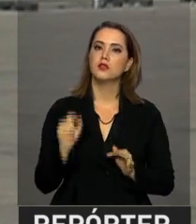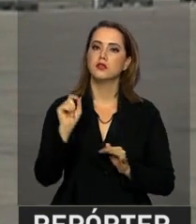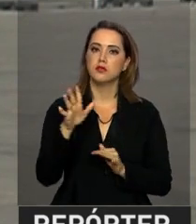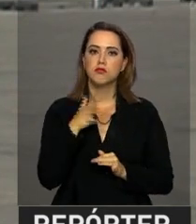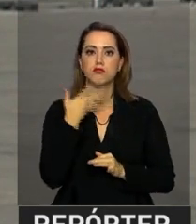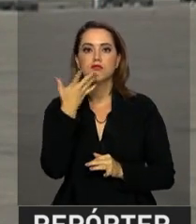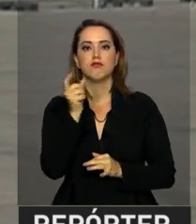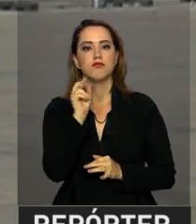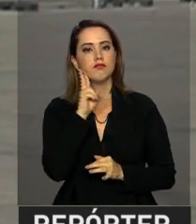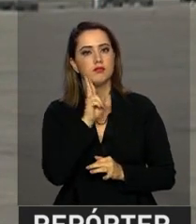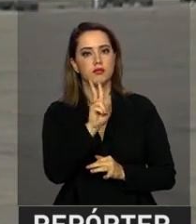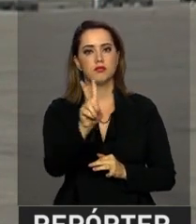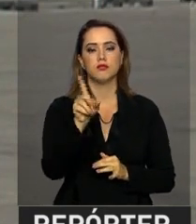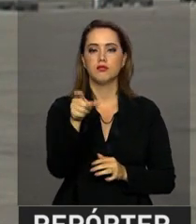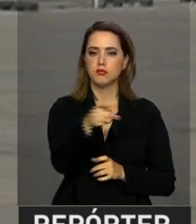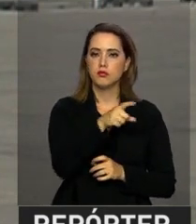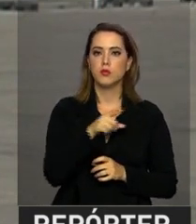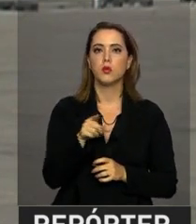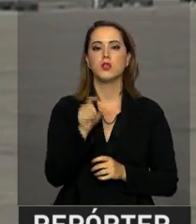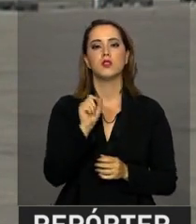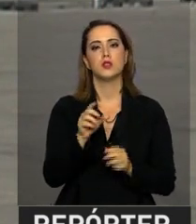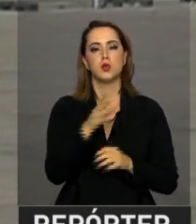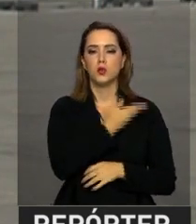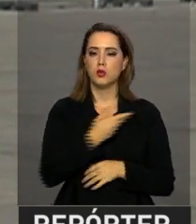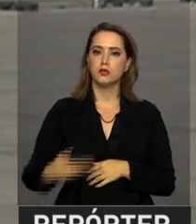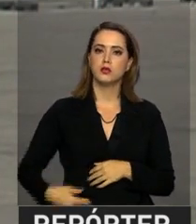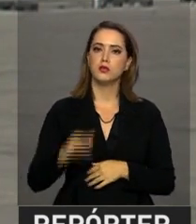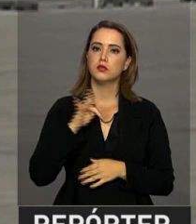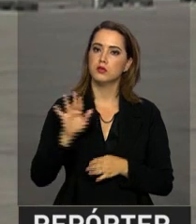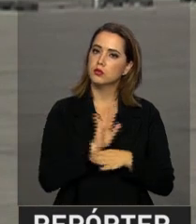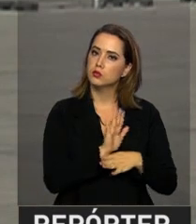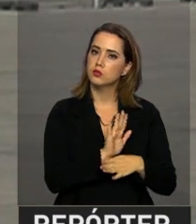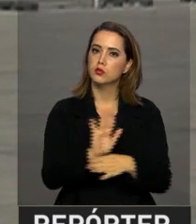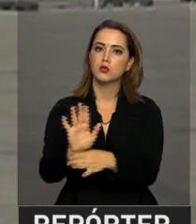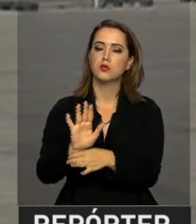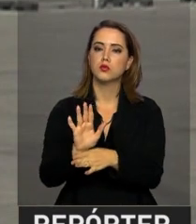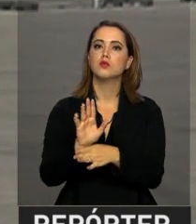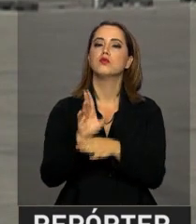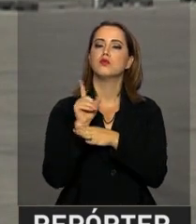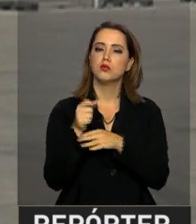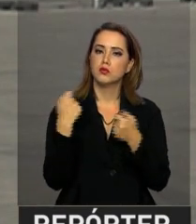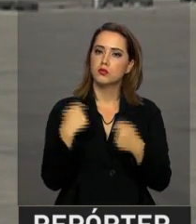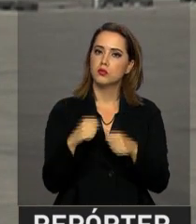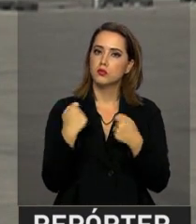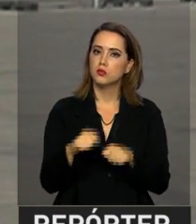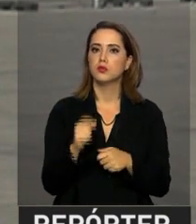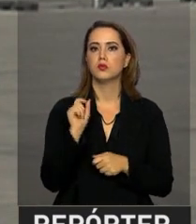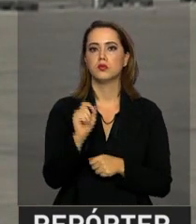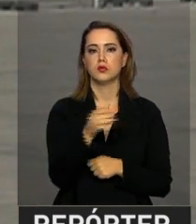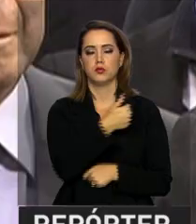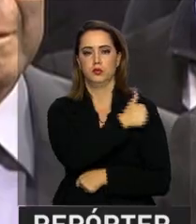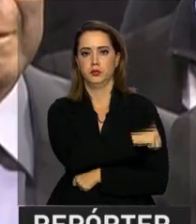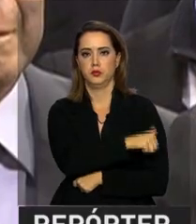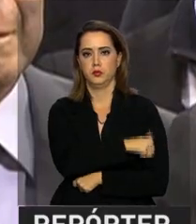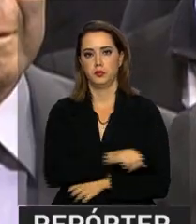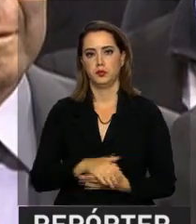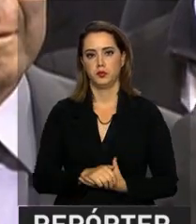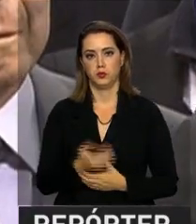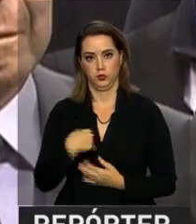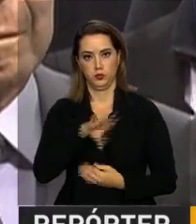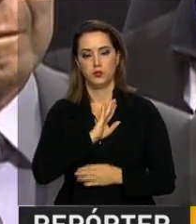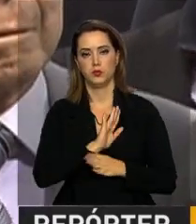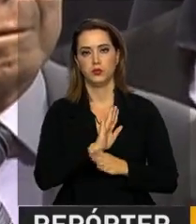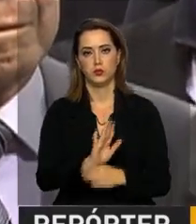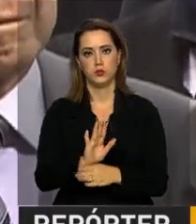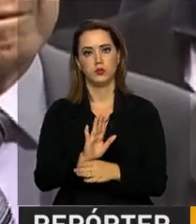Parque Olímpico e que o governo federal vai continuar dando o apoio necessário para a realização dos jogos do Rio de Janeiro nós vamos colaborar